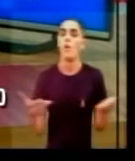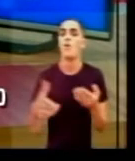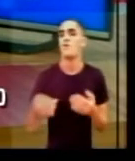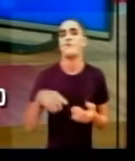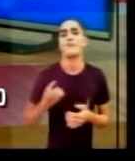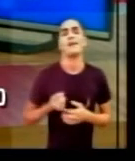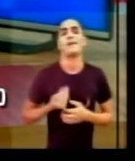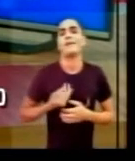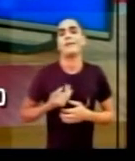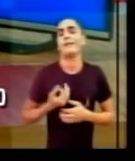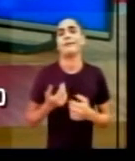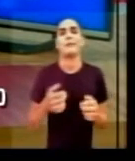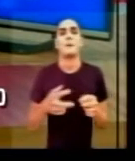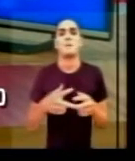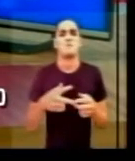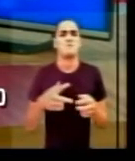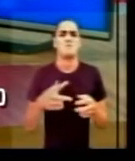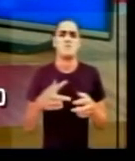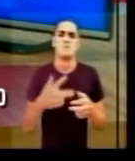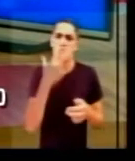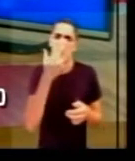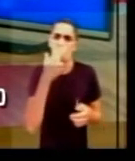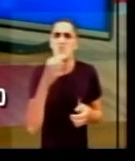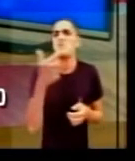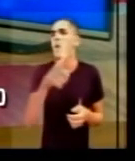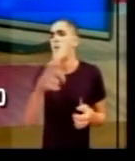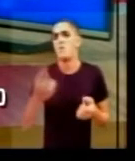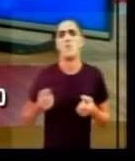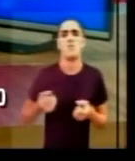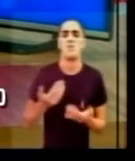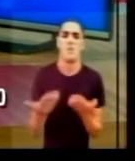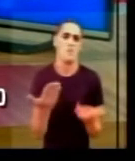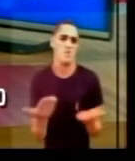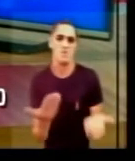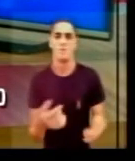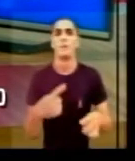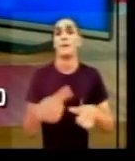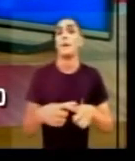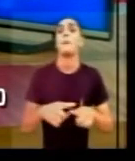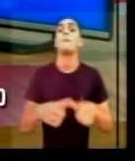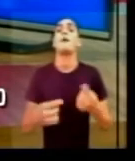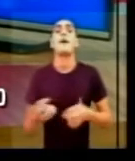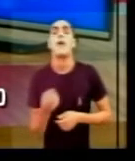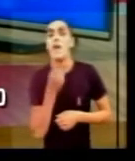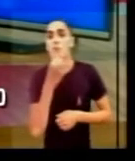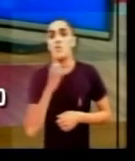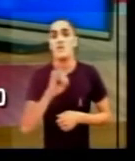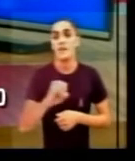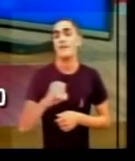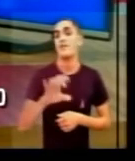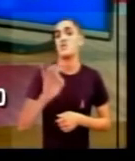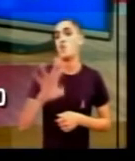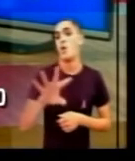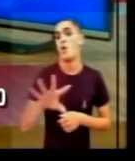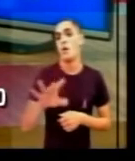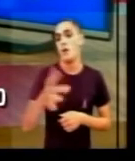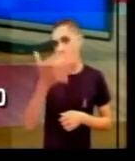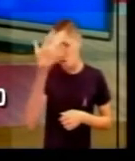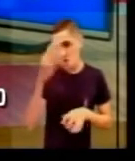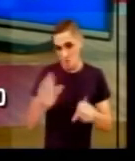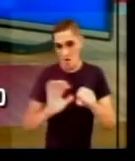parecidos um com o outro. Agora, isso é bom? É bom se isso fosse 5 casos por dia. Aí